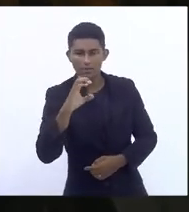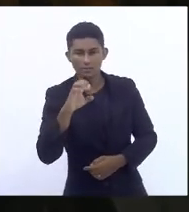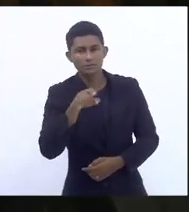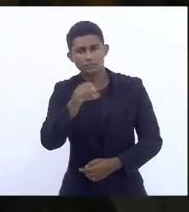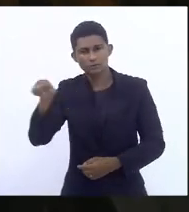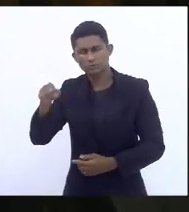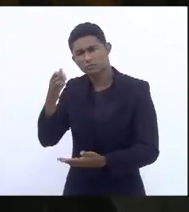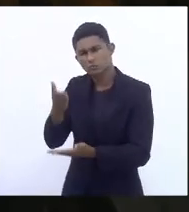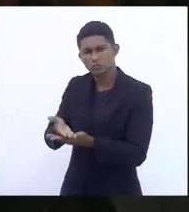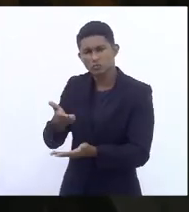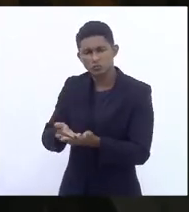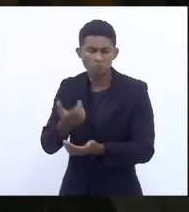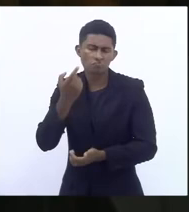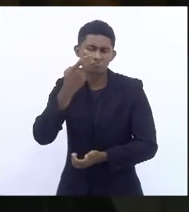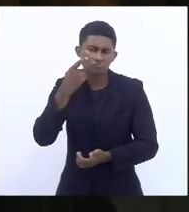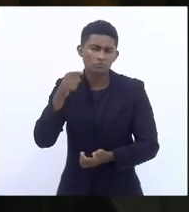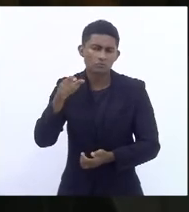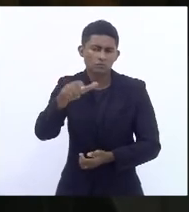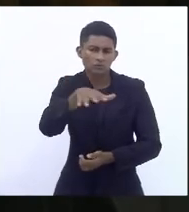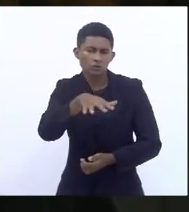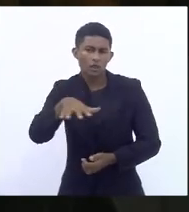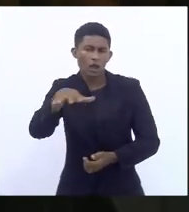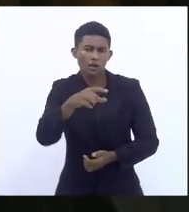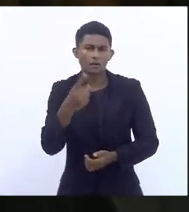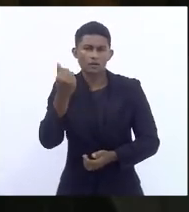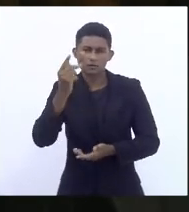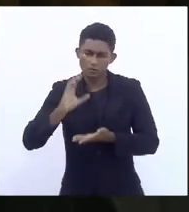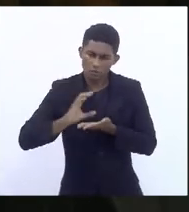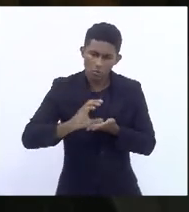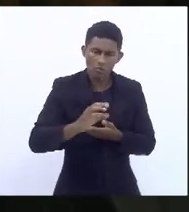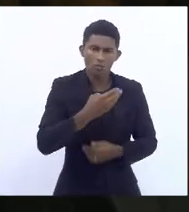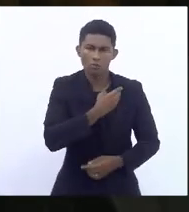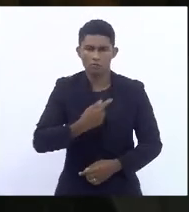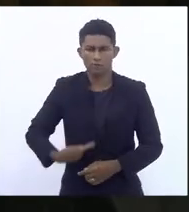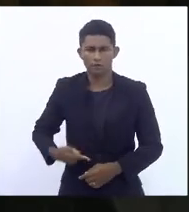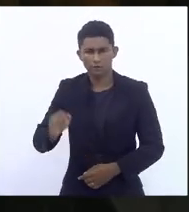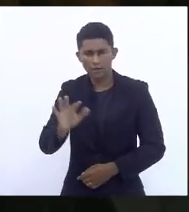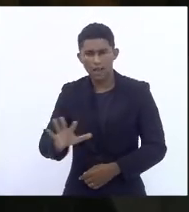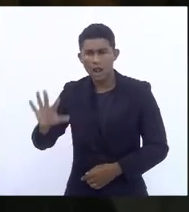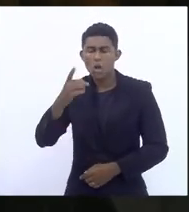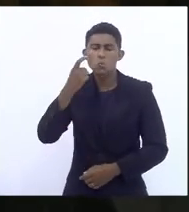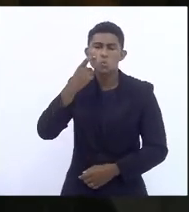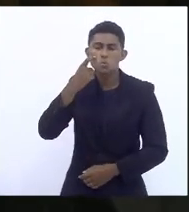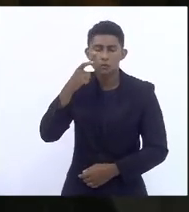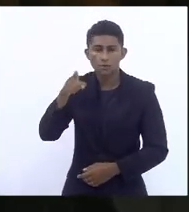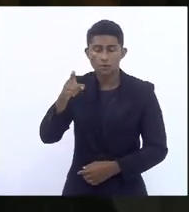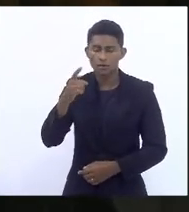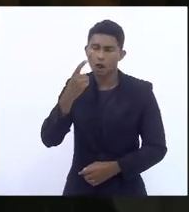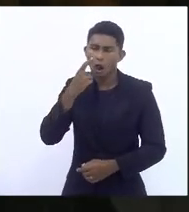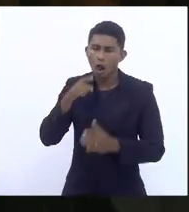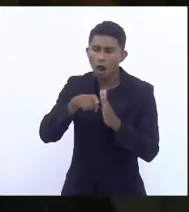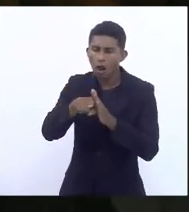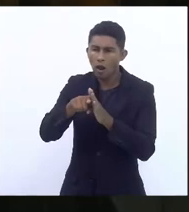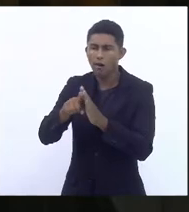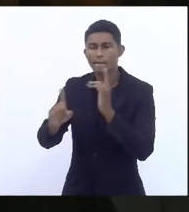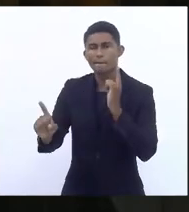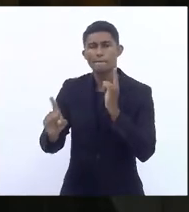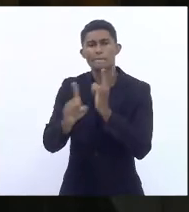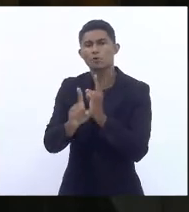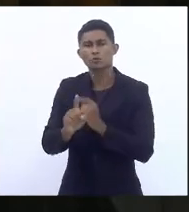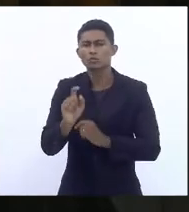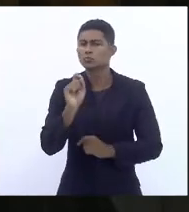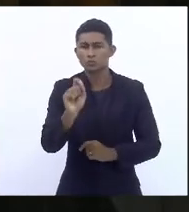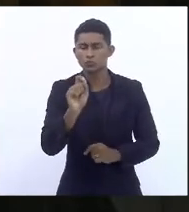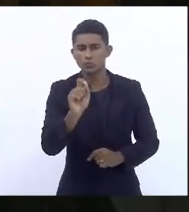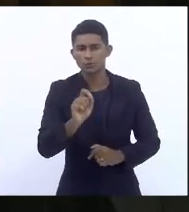de recursos neste setor, no orçamento federal, e chegou ao seguinte dado. O total de recursos